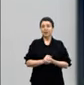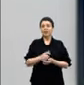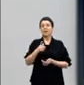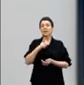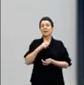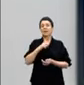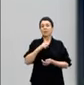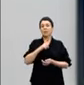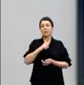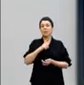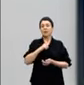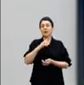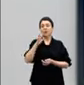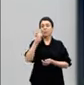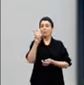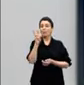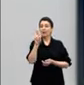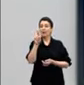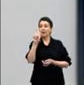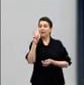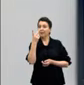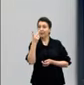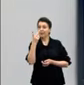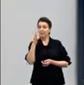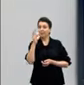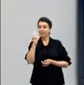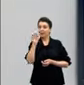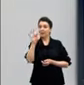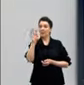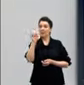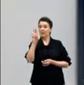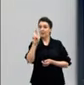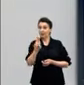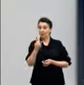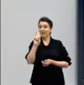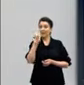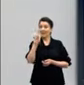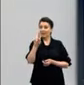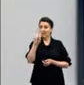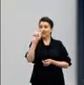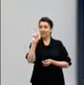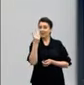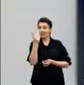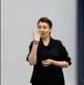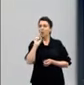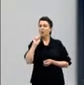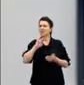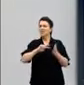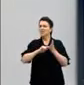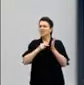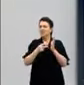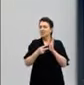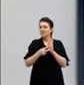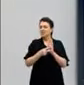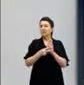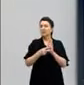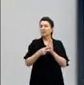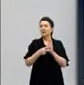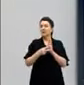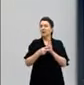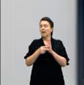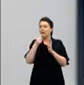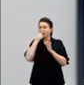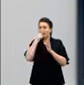Também nós temos o fator RH. O que é o fator RH? Ele vai corresponder a